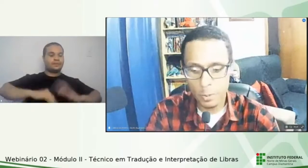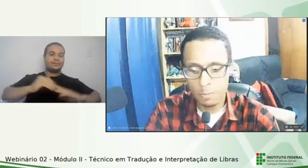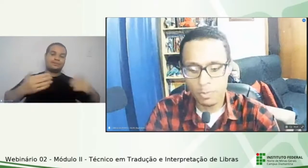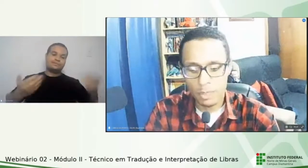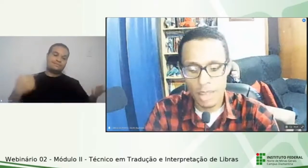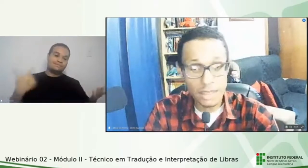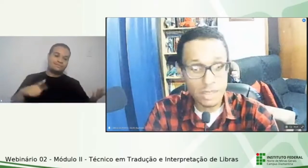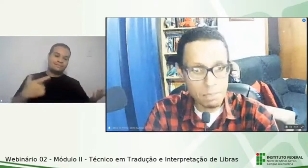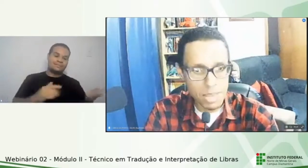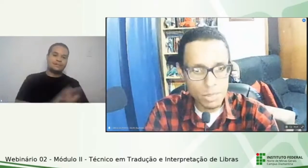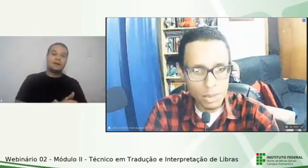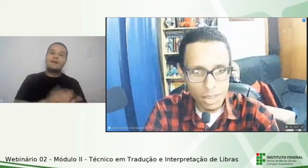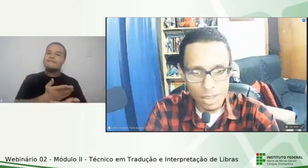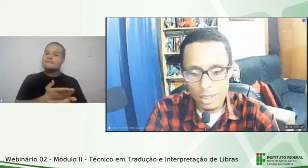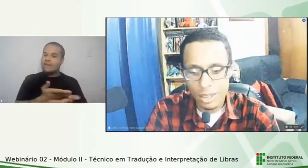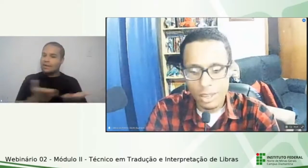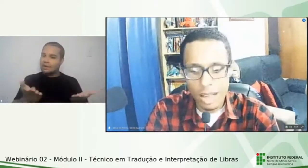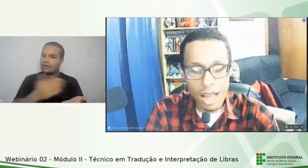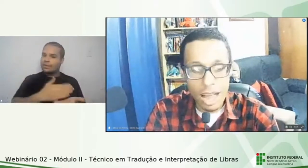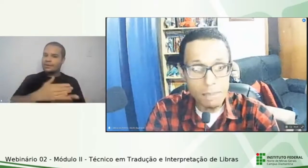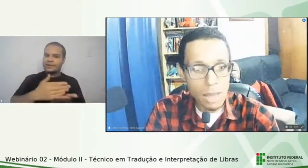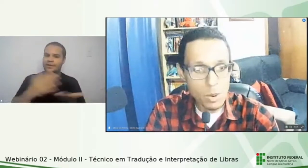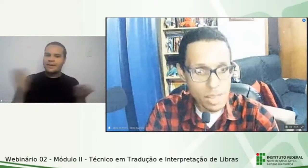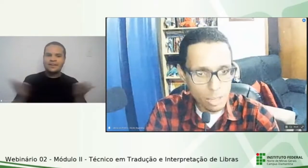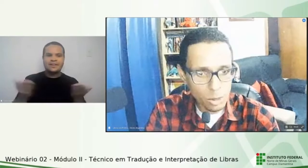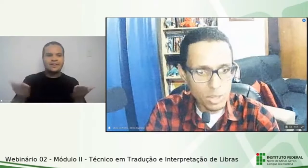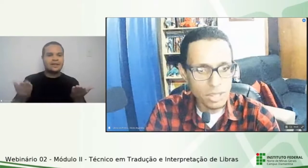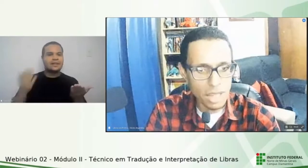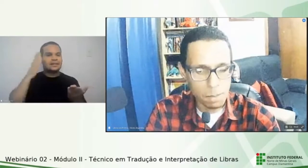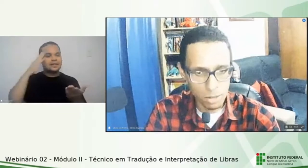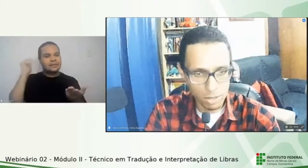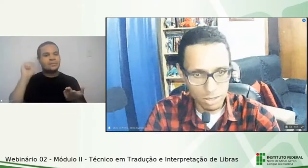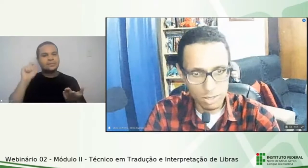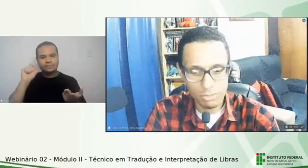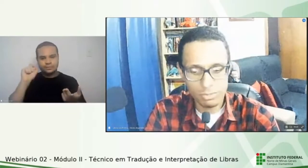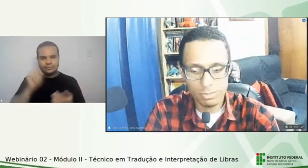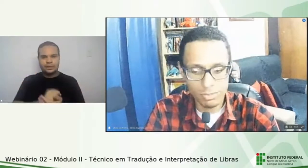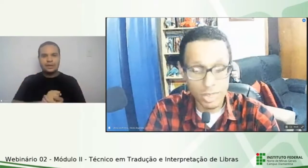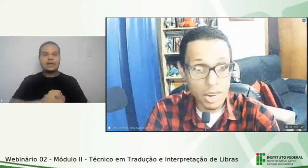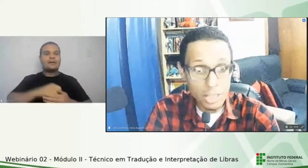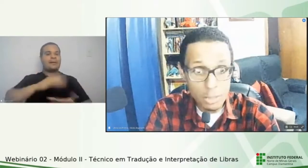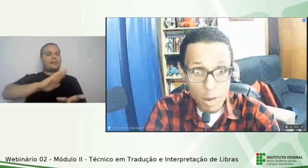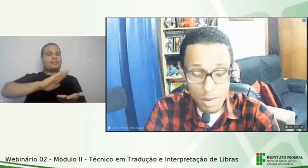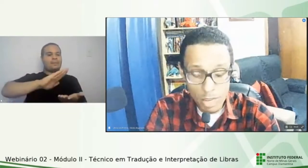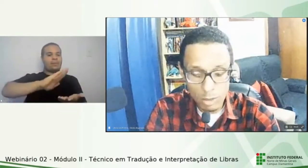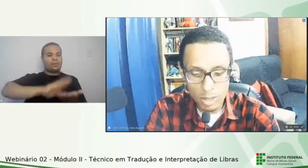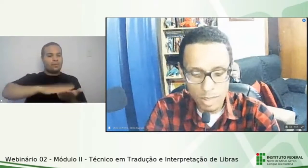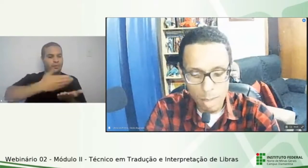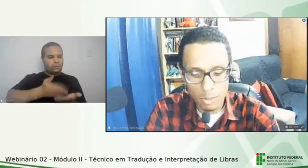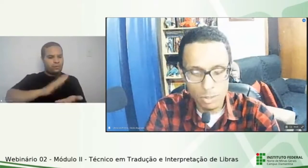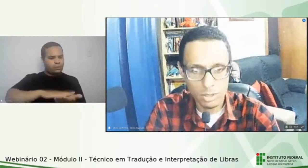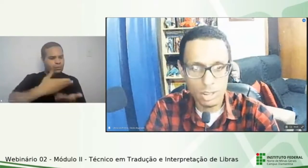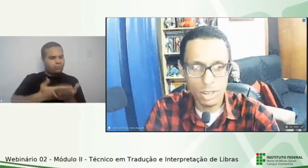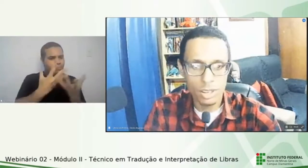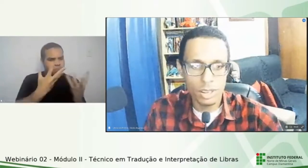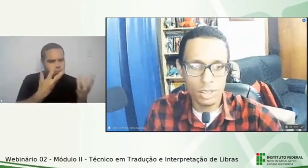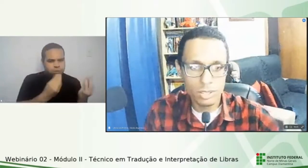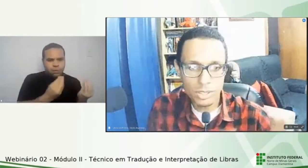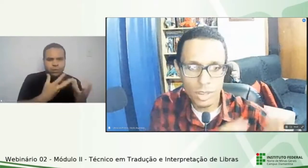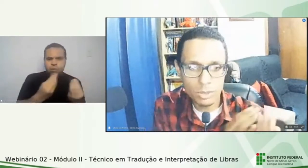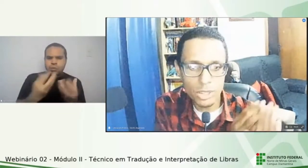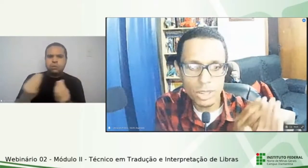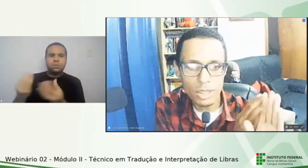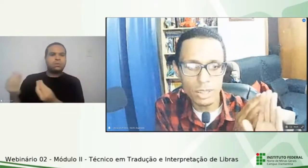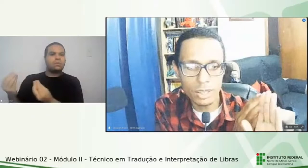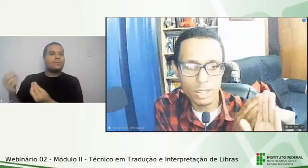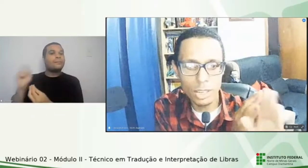começando, é sabido que a maioria dos intérpretes, grande maioria dos intérpretes,